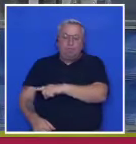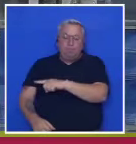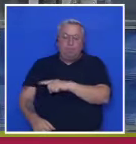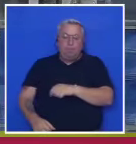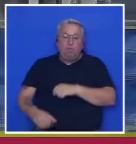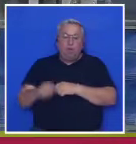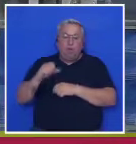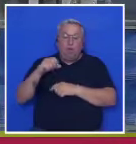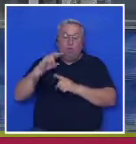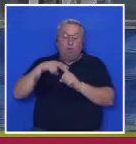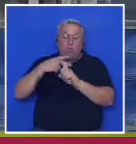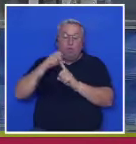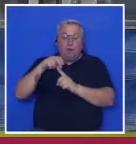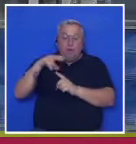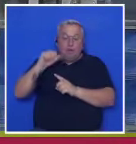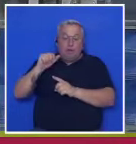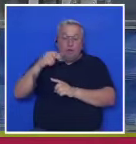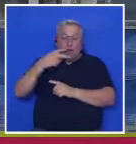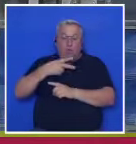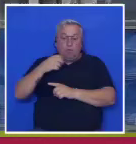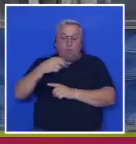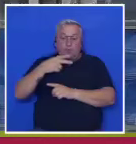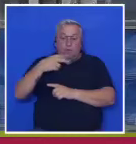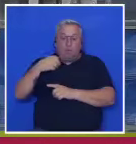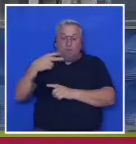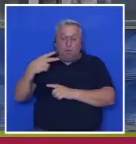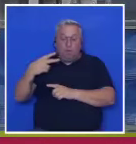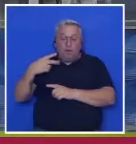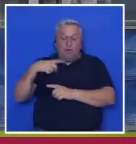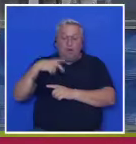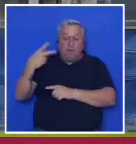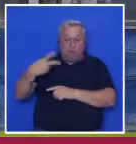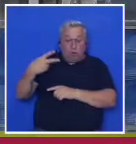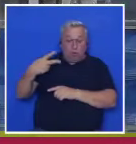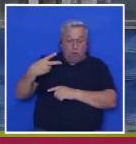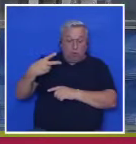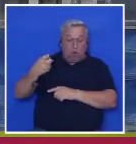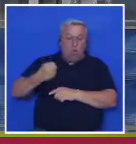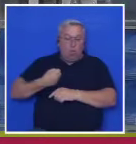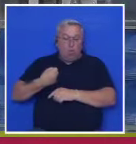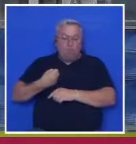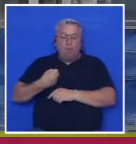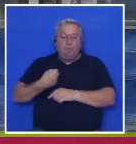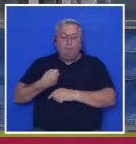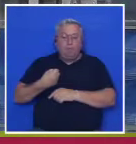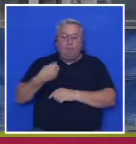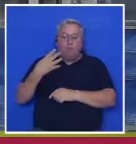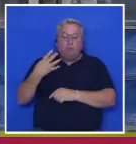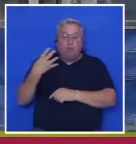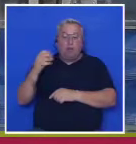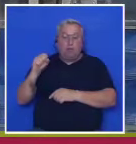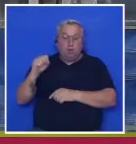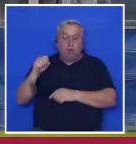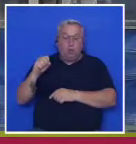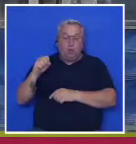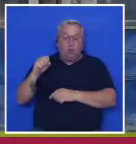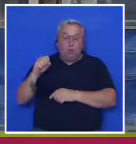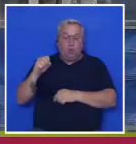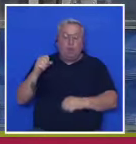Dupla cena, concurso número 2202, segundo sorteio, números sorteados: